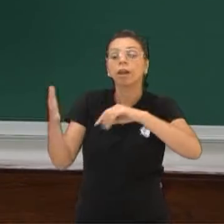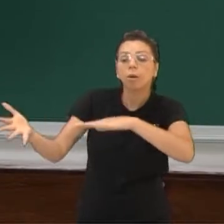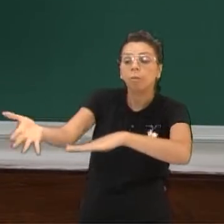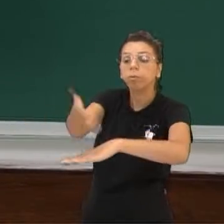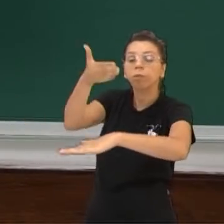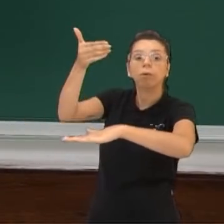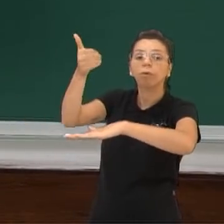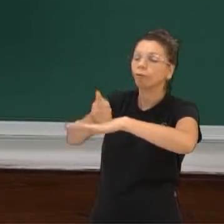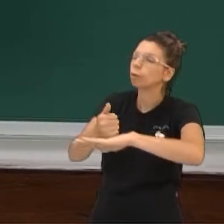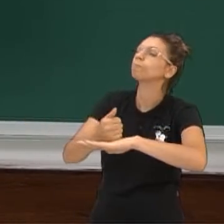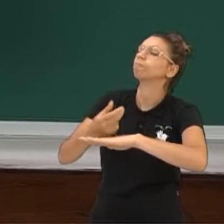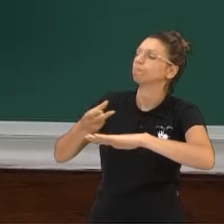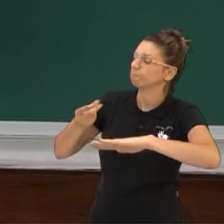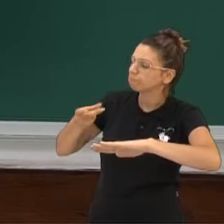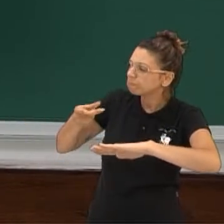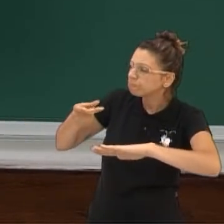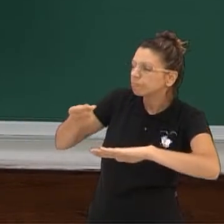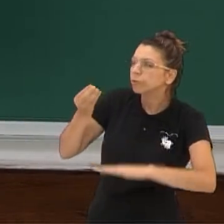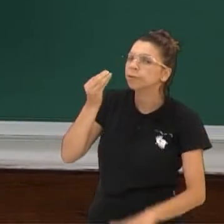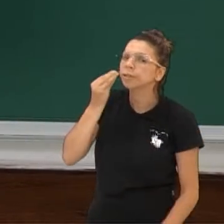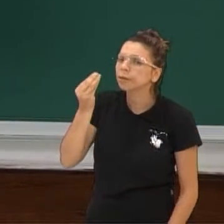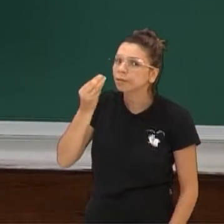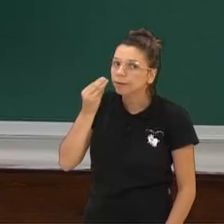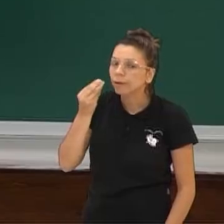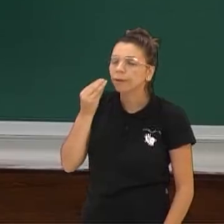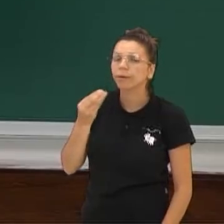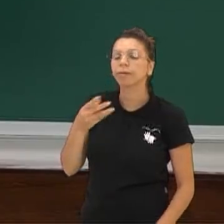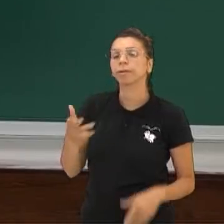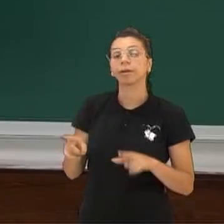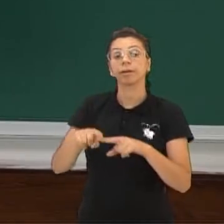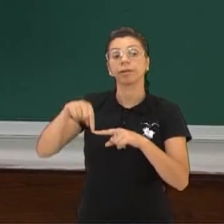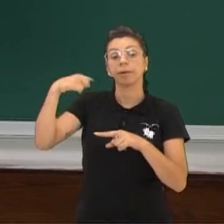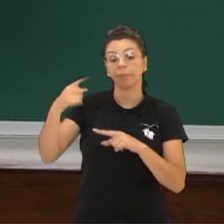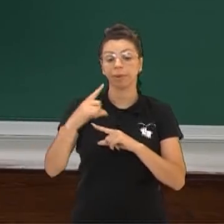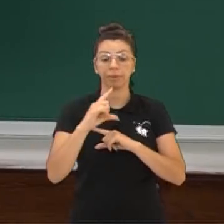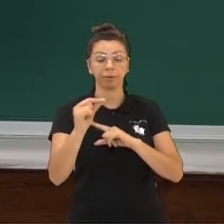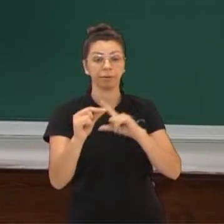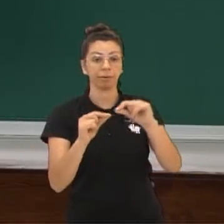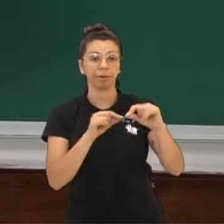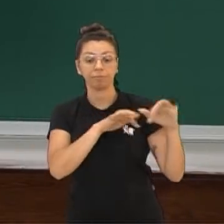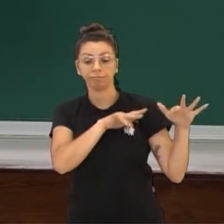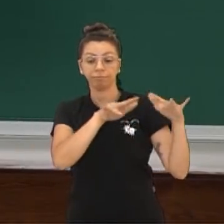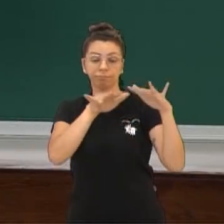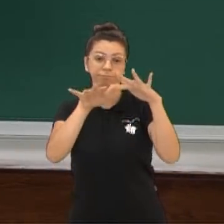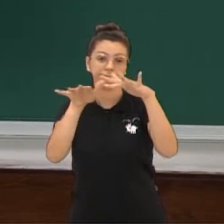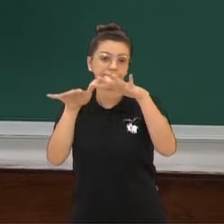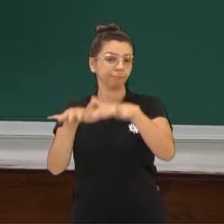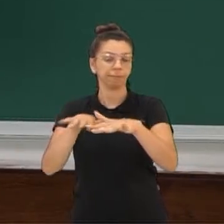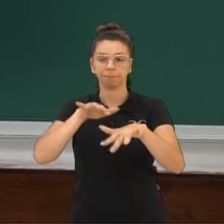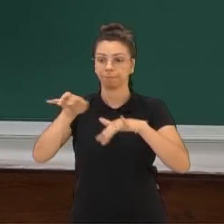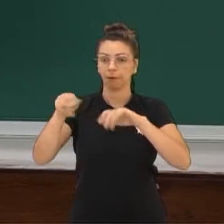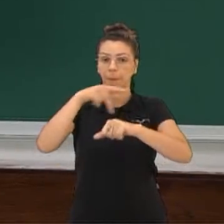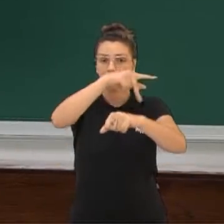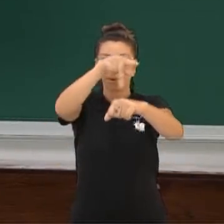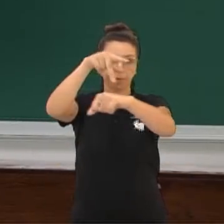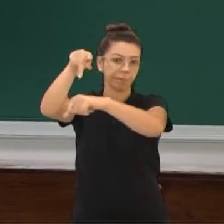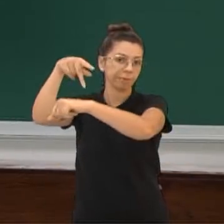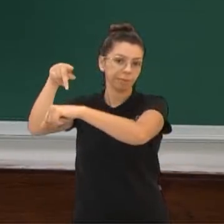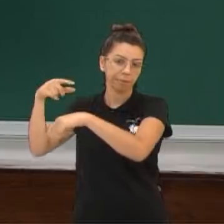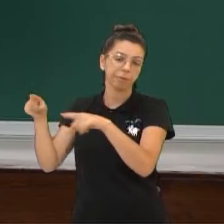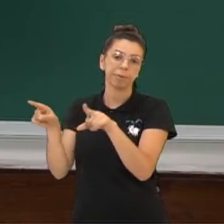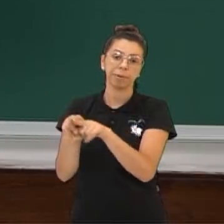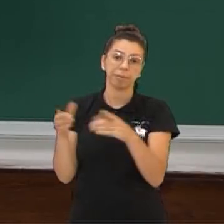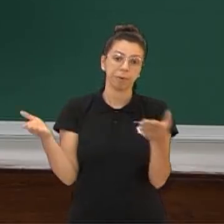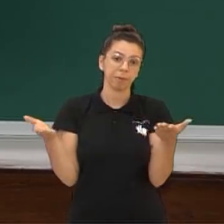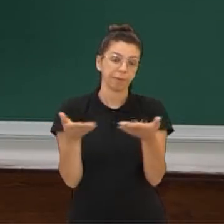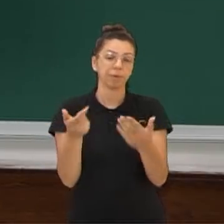ficou bastante tempo. E os vikings saíram da Escandinávia e invadiram vários países, como a